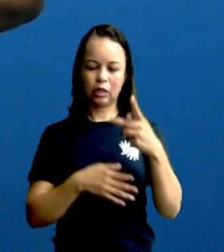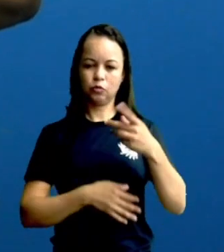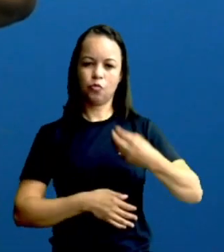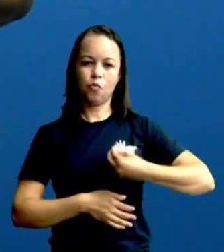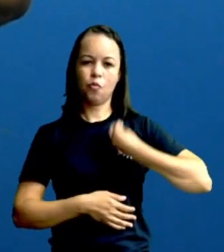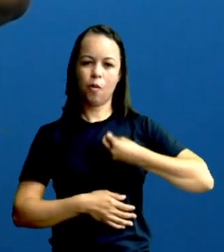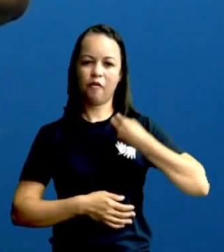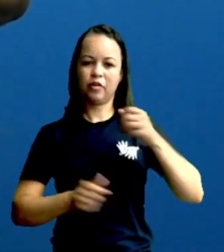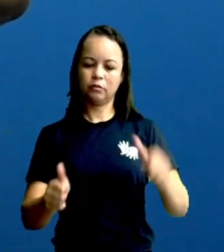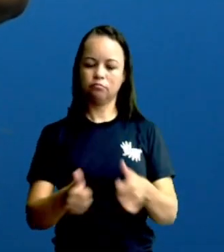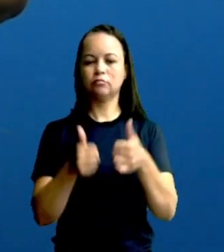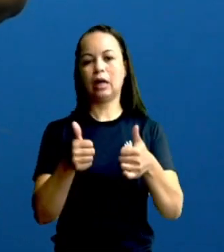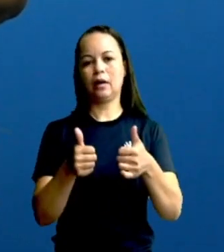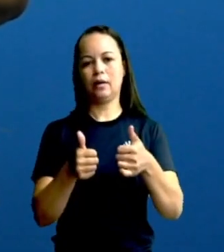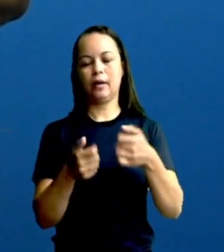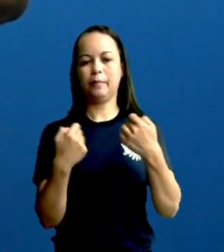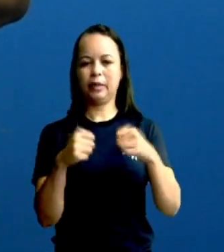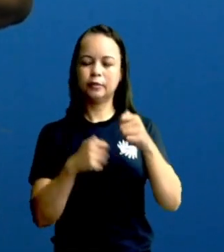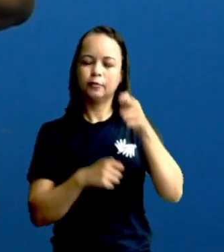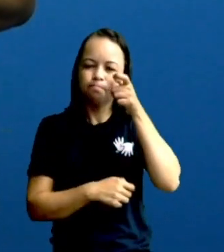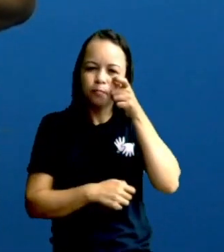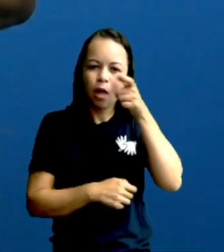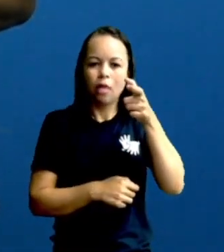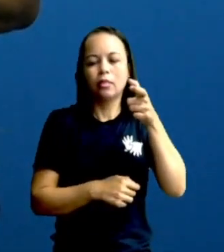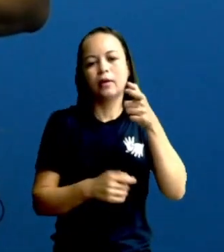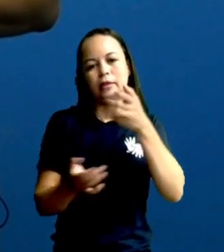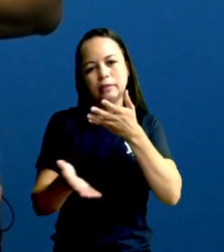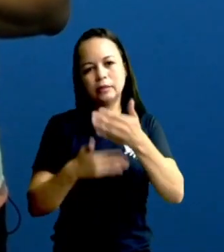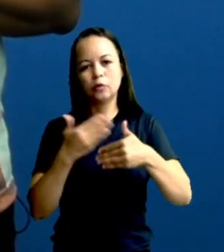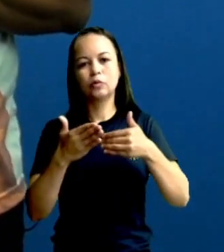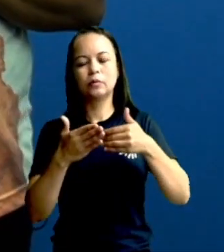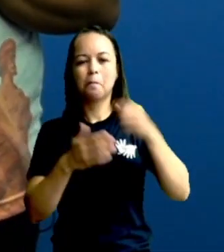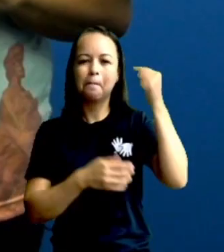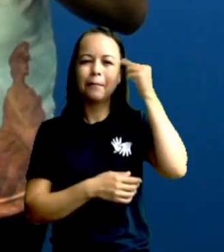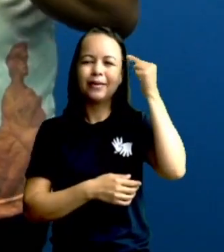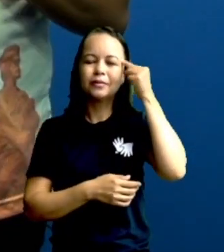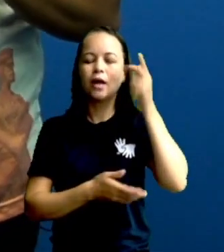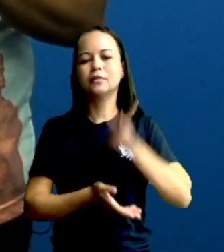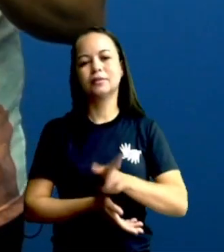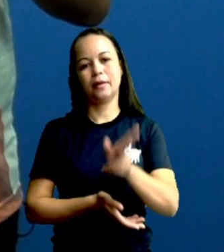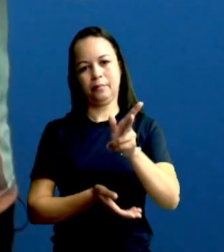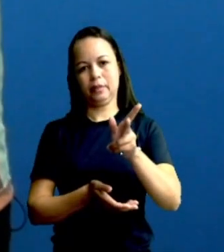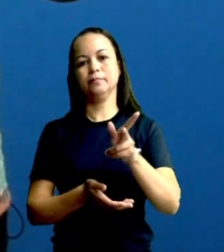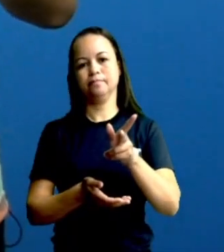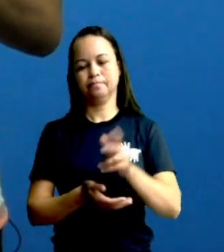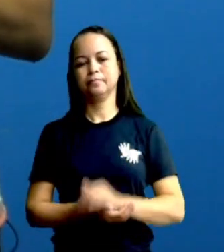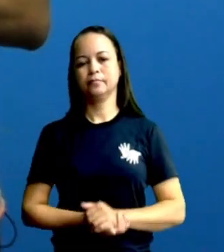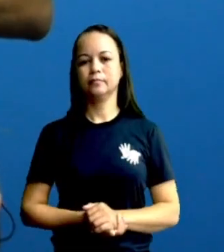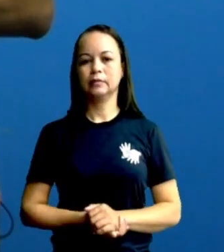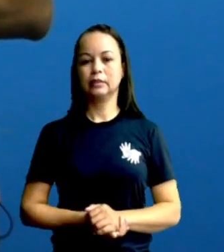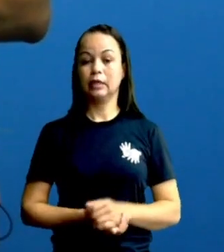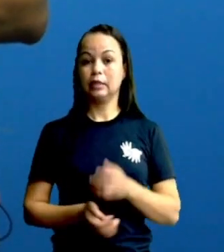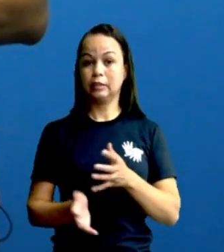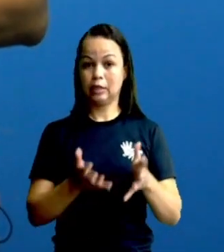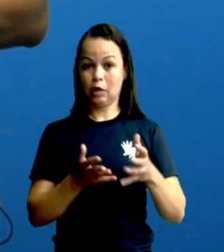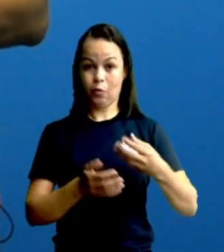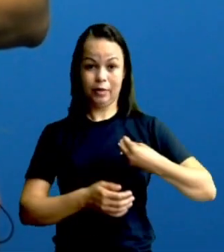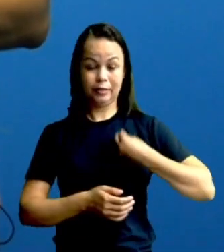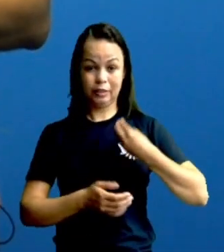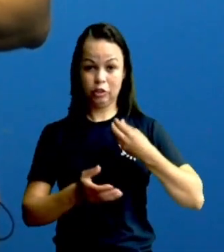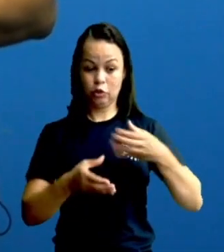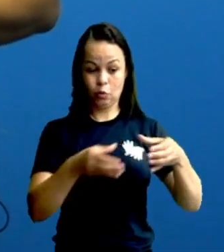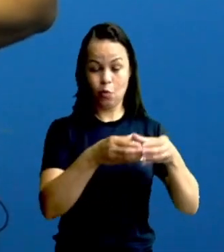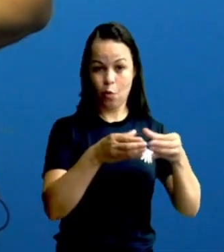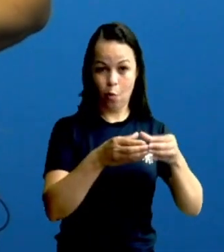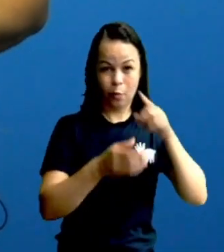vida, é interessante que você pense nisso com muito mais critério, tá certo? Então lembra, não existe grupo